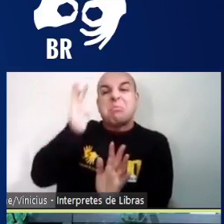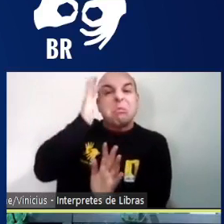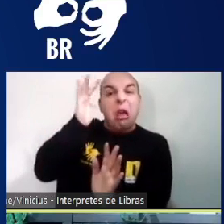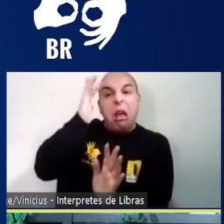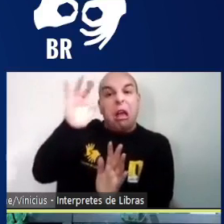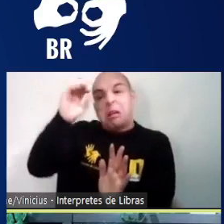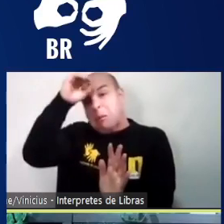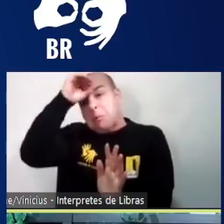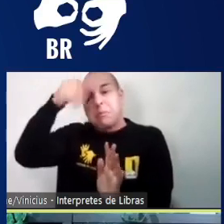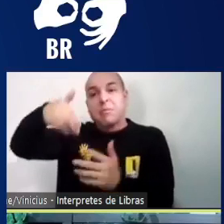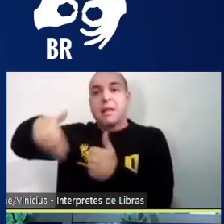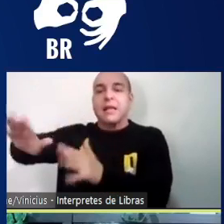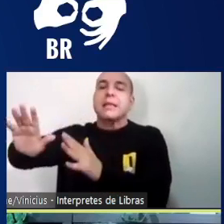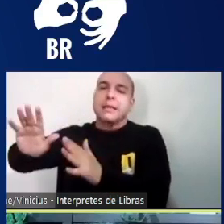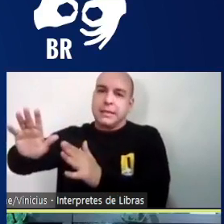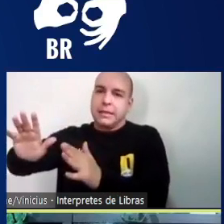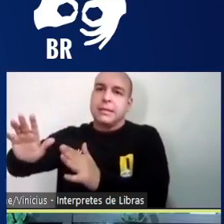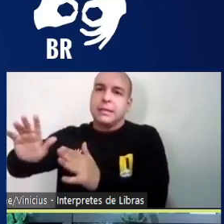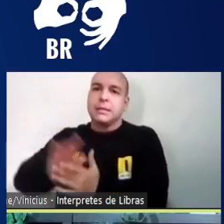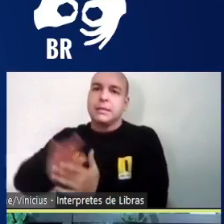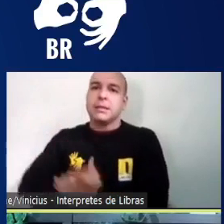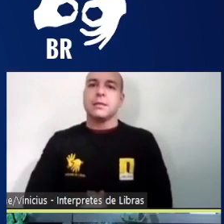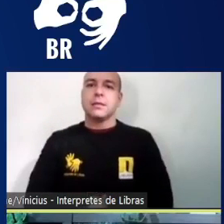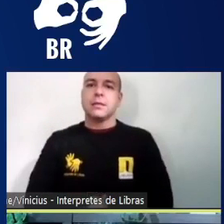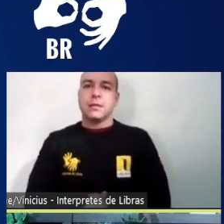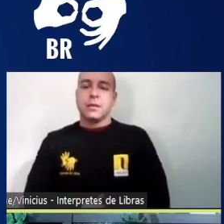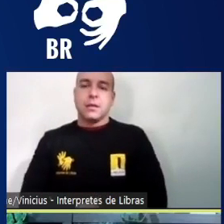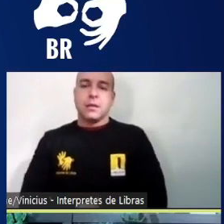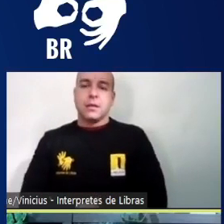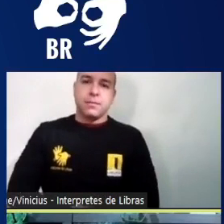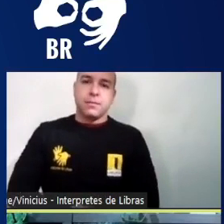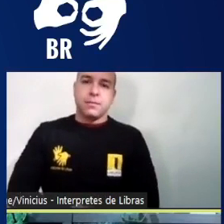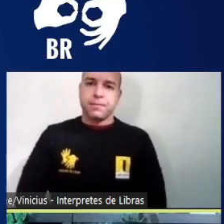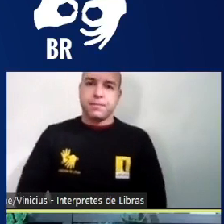todo esse universo de